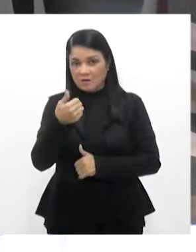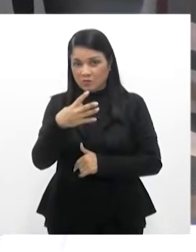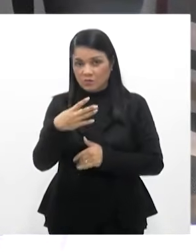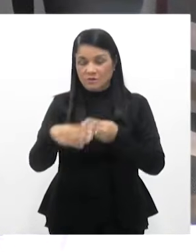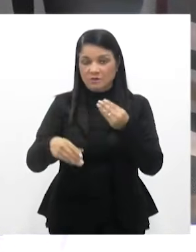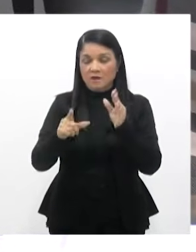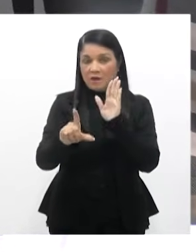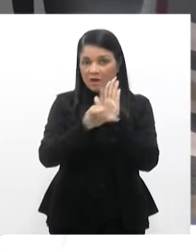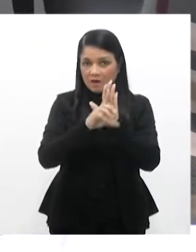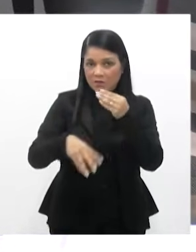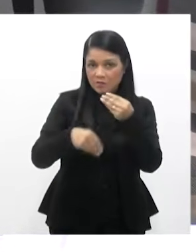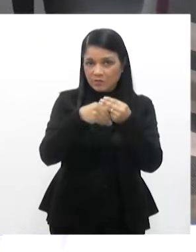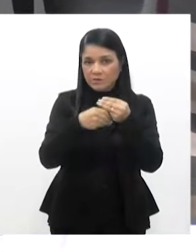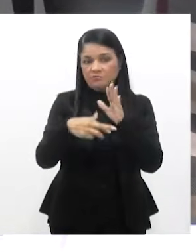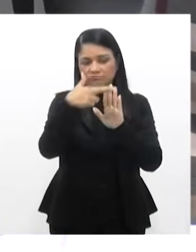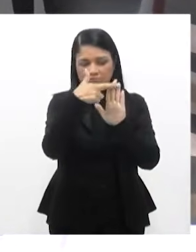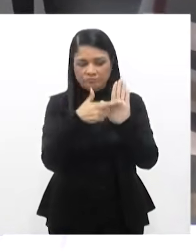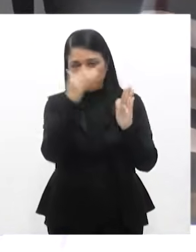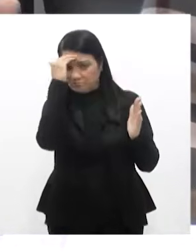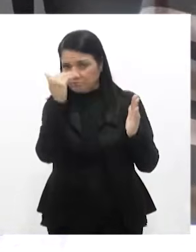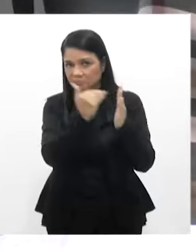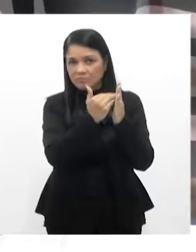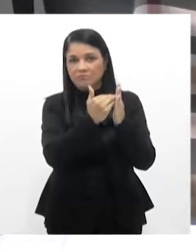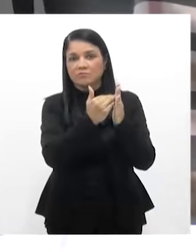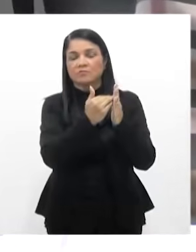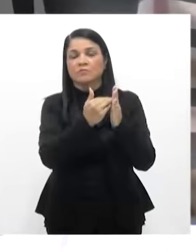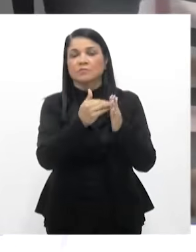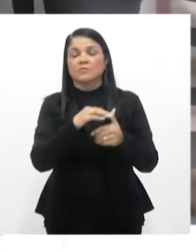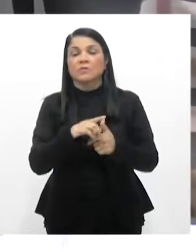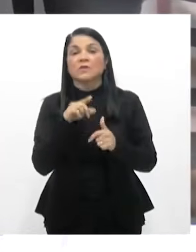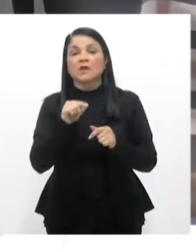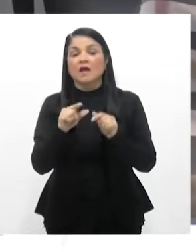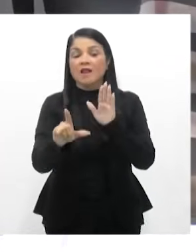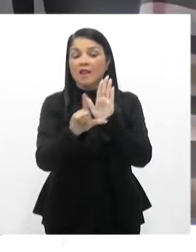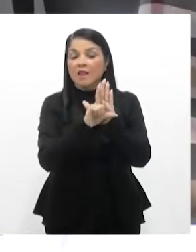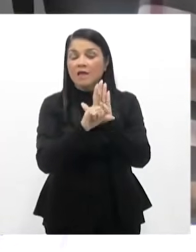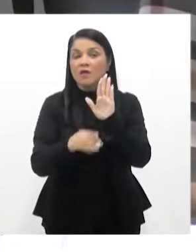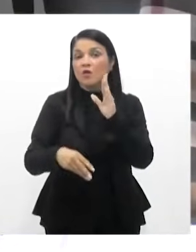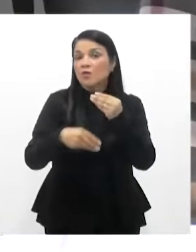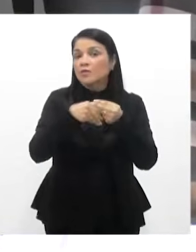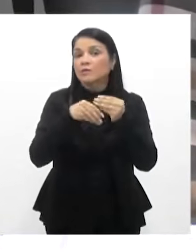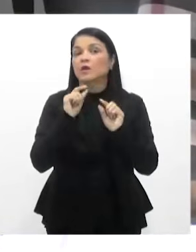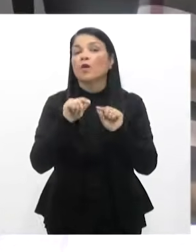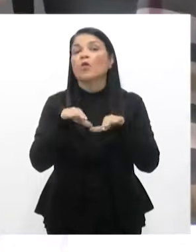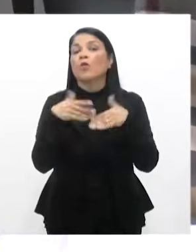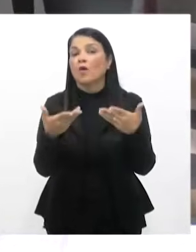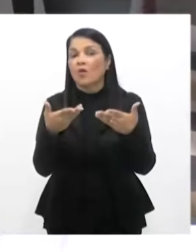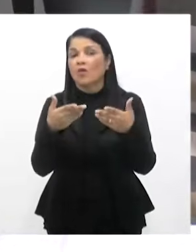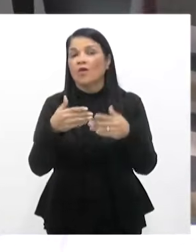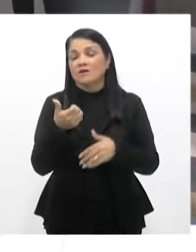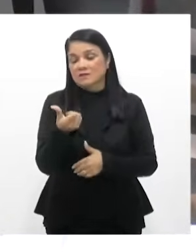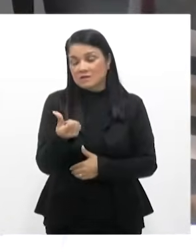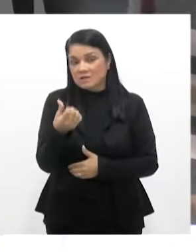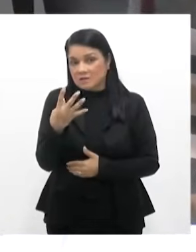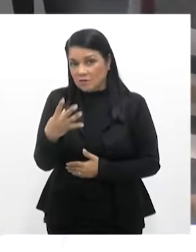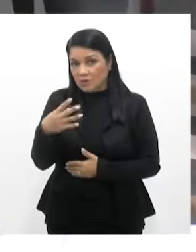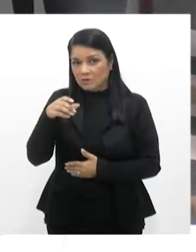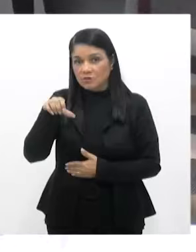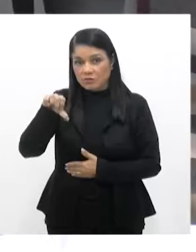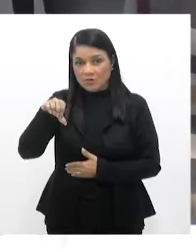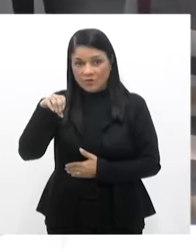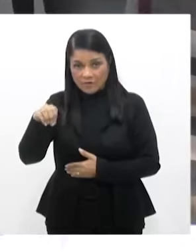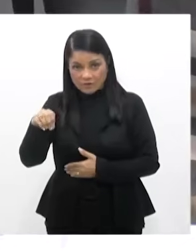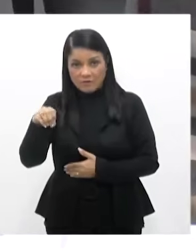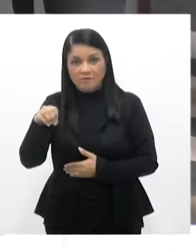complementar que o regulamenta, artigo 14 e 9º. Que lei complementar é essa? A 6490,